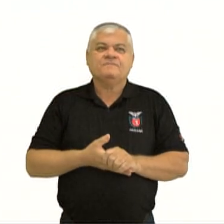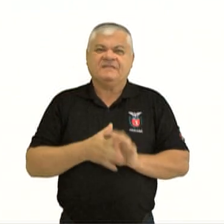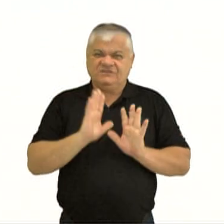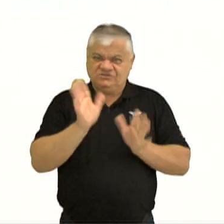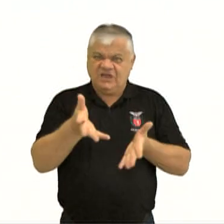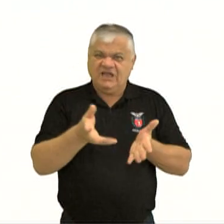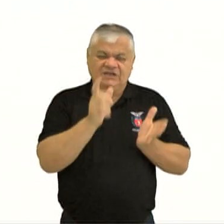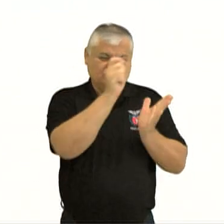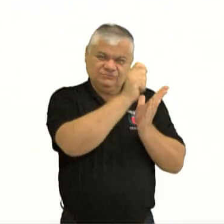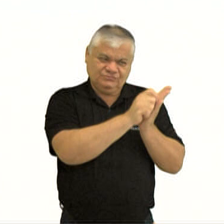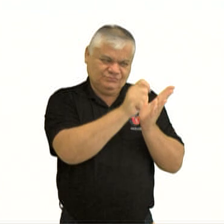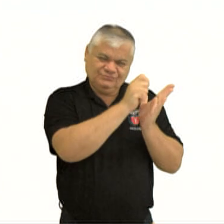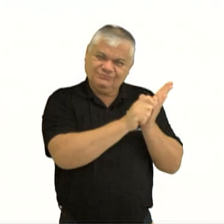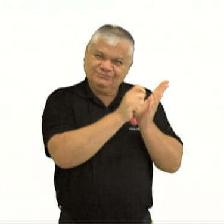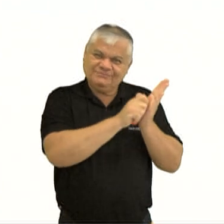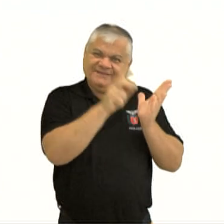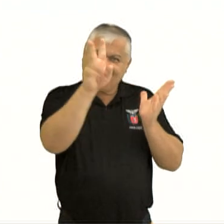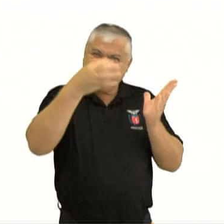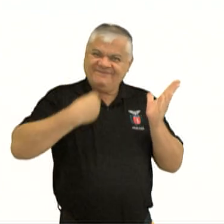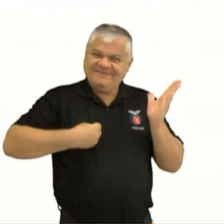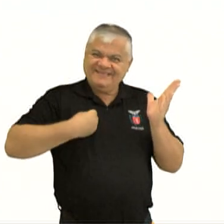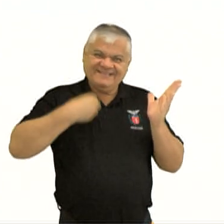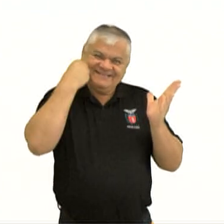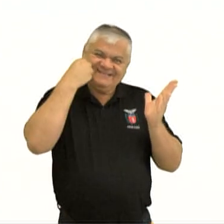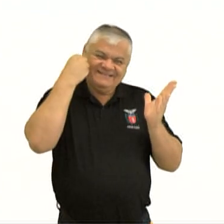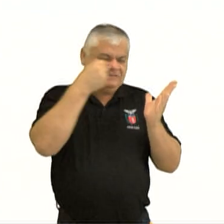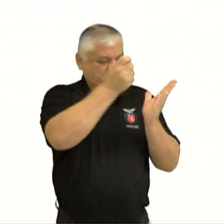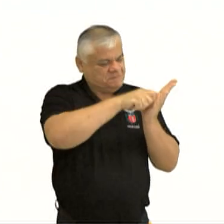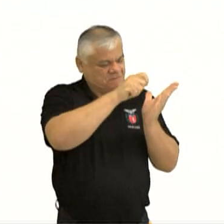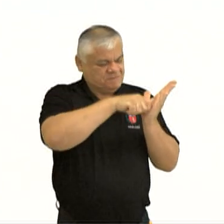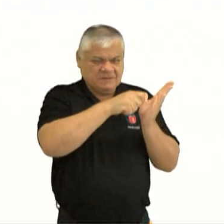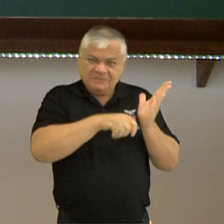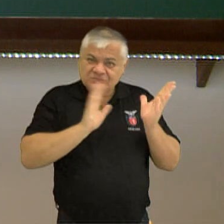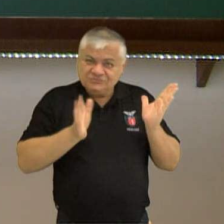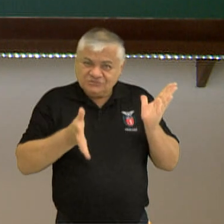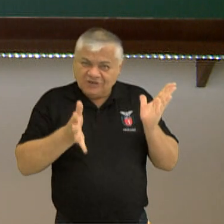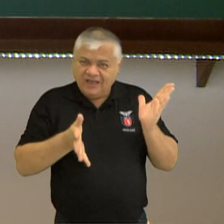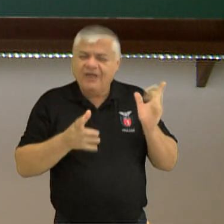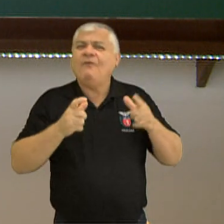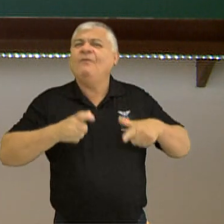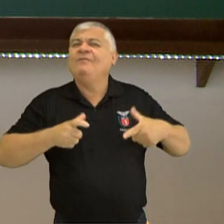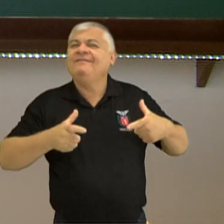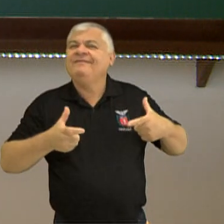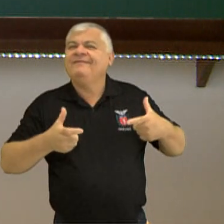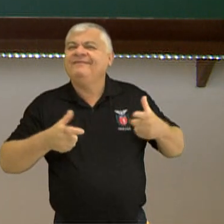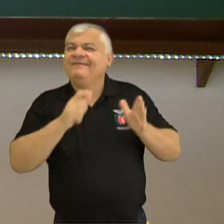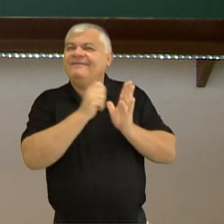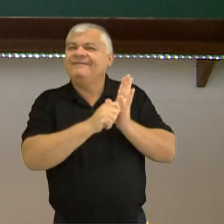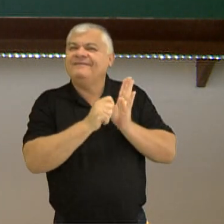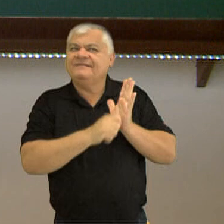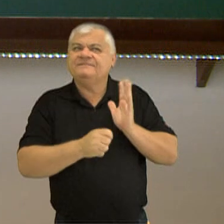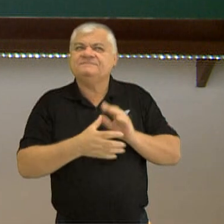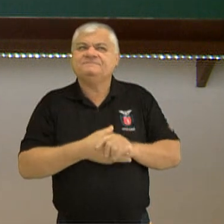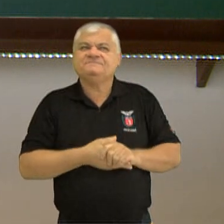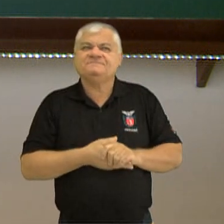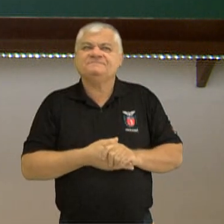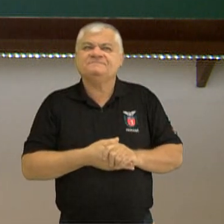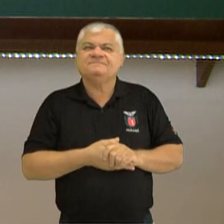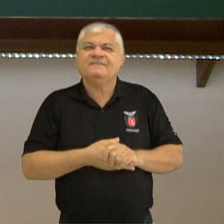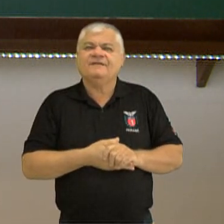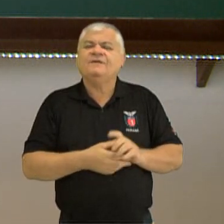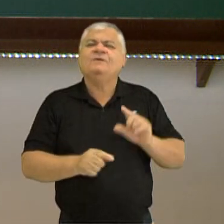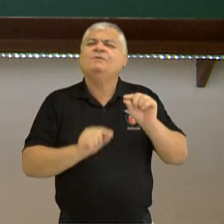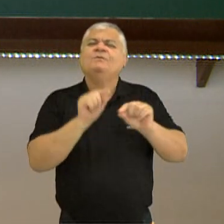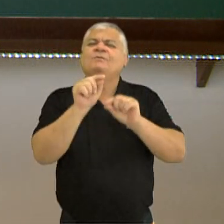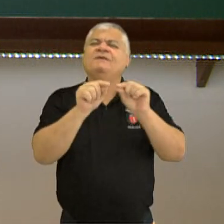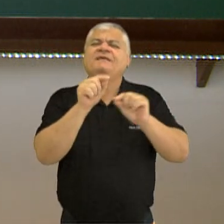escreveu sobre alguma das suas experiências? Onde você escreveu? O que você